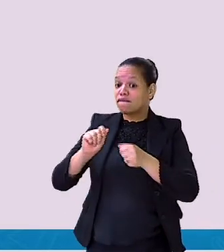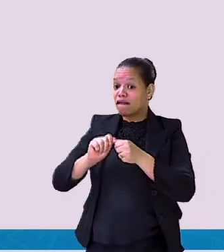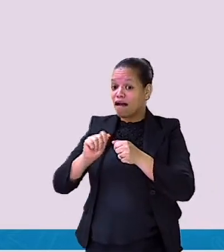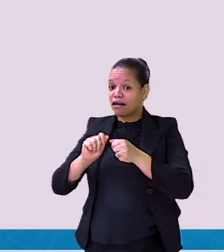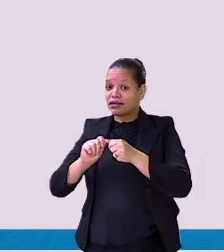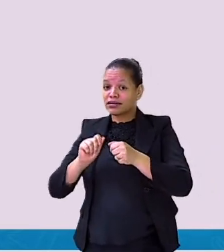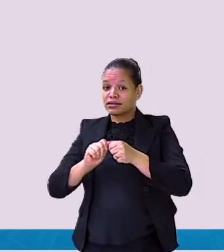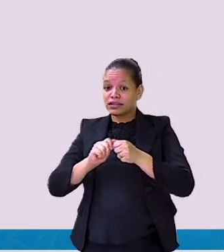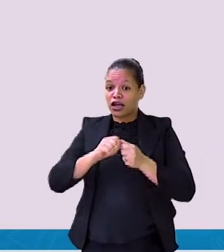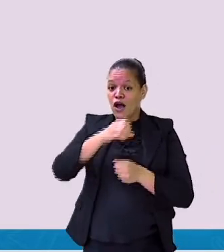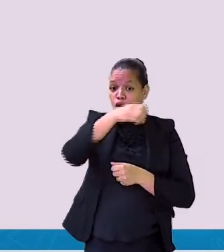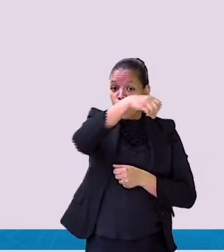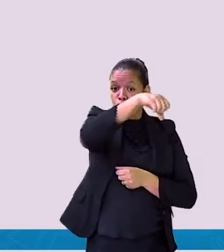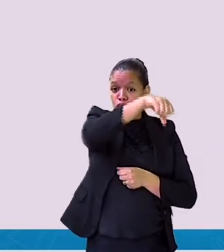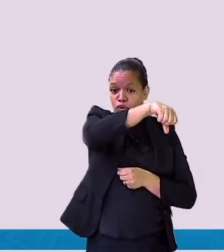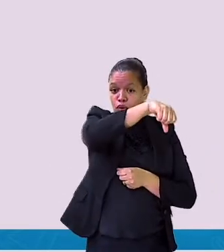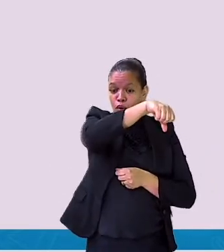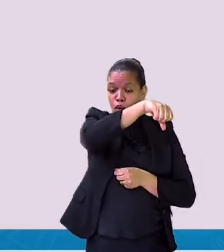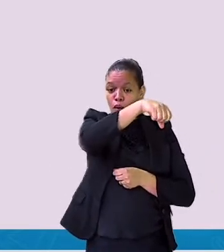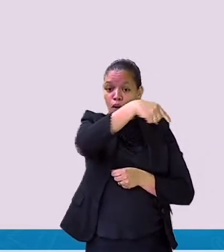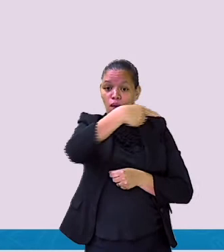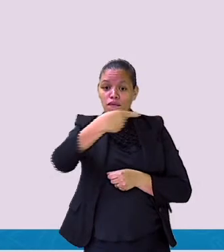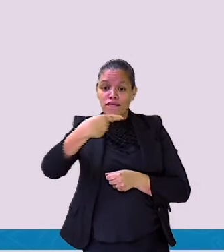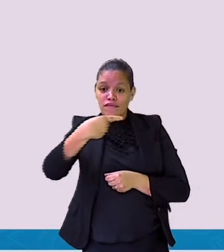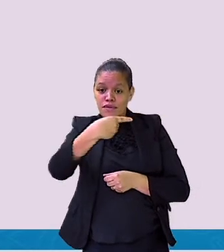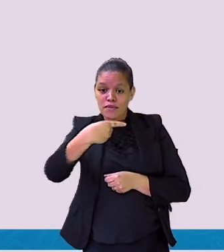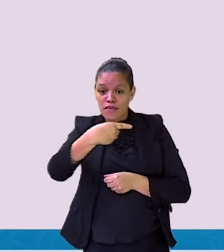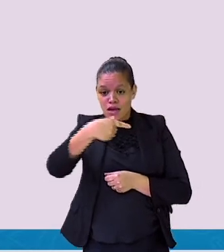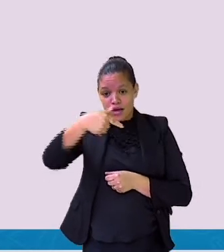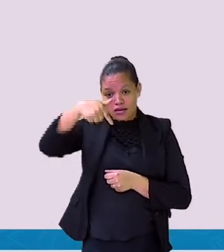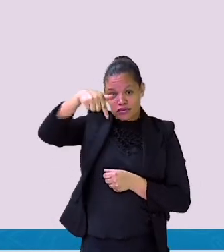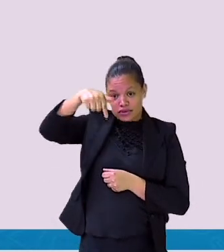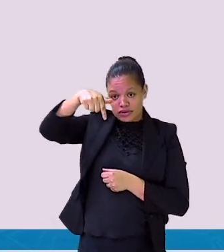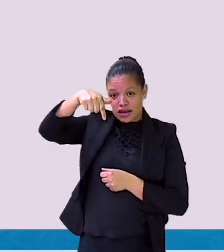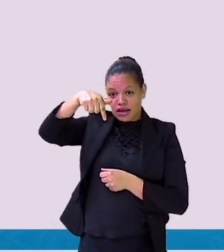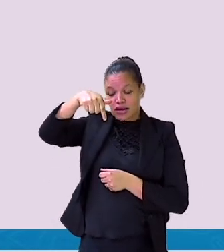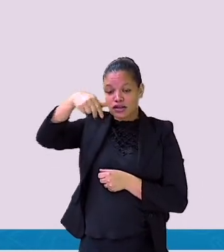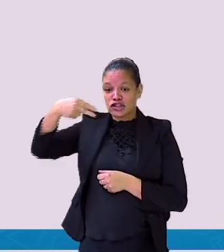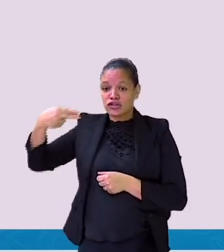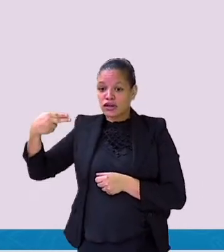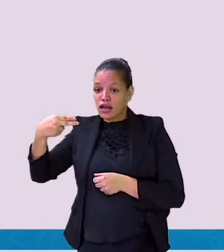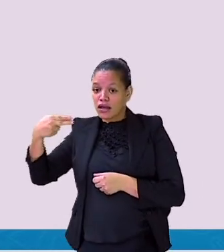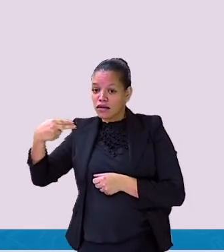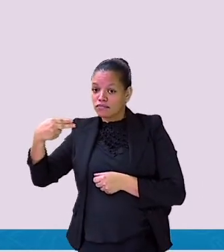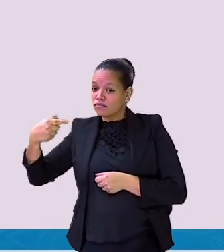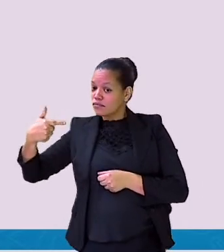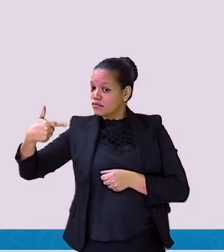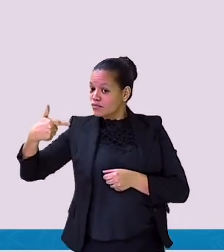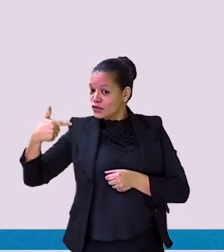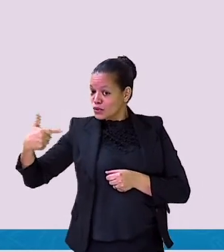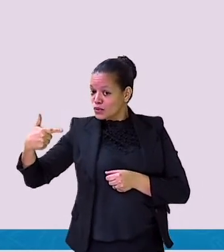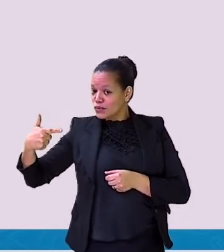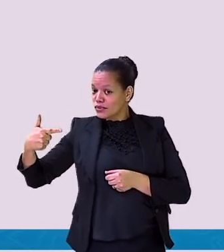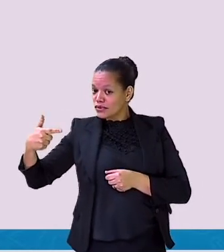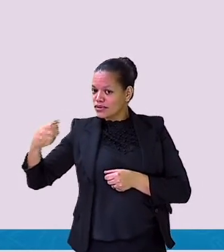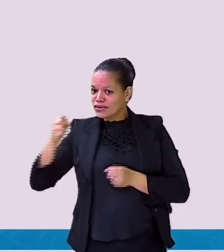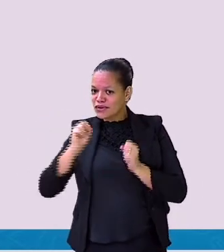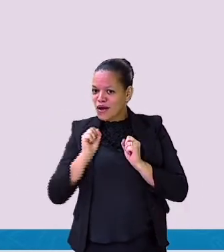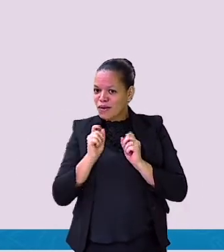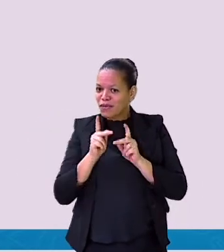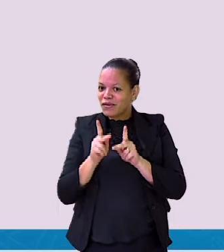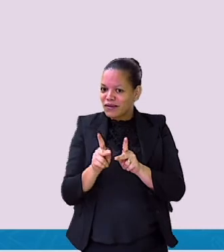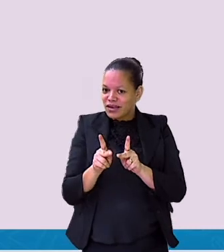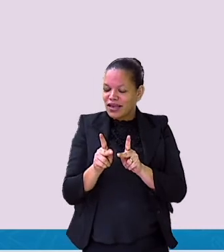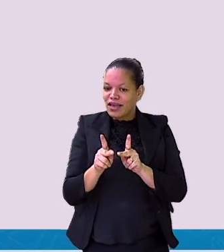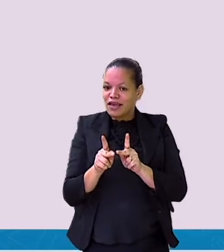de votos entre a Mônica e o Cebolinha são 2 votos. Então, a Mônica teve 2